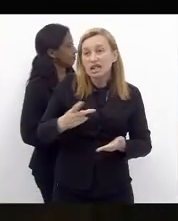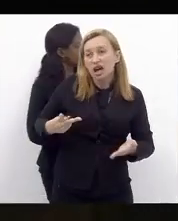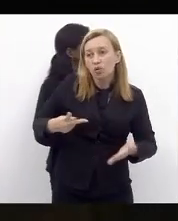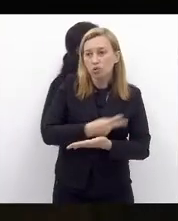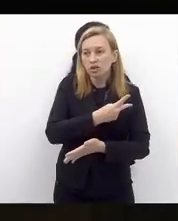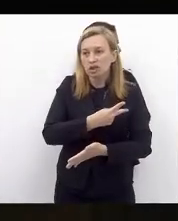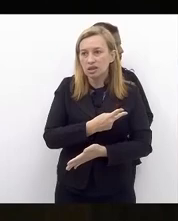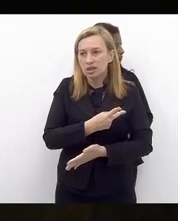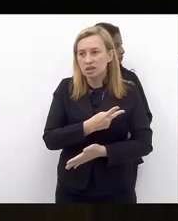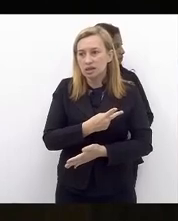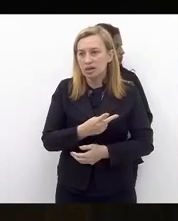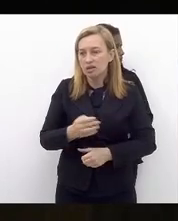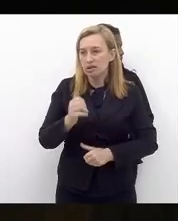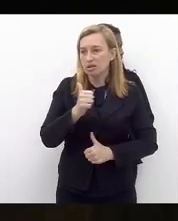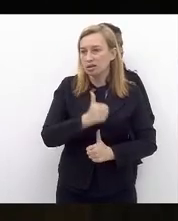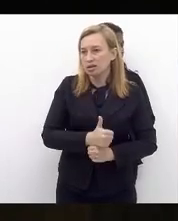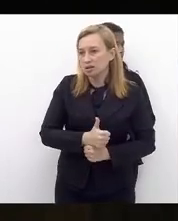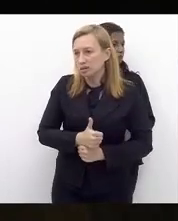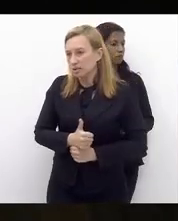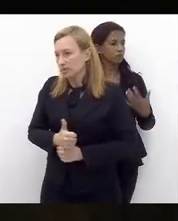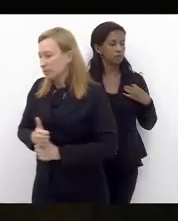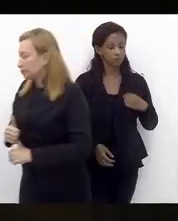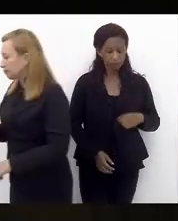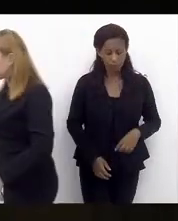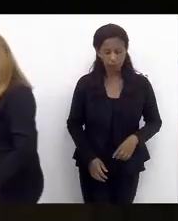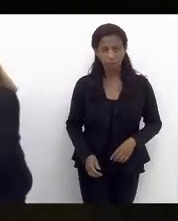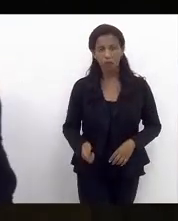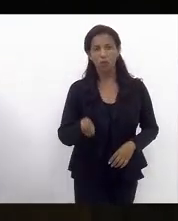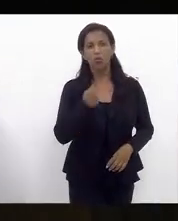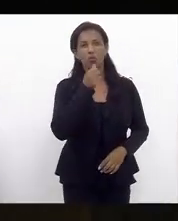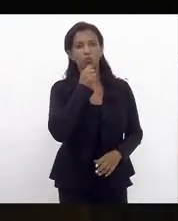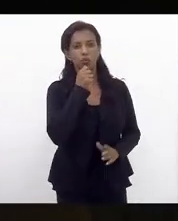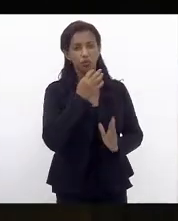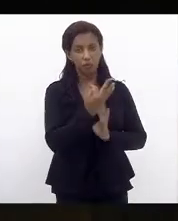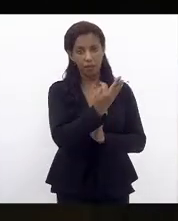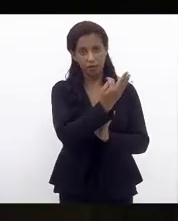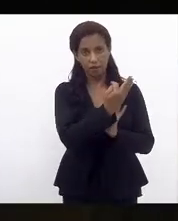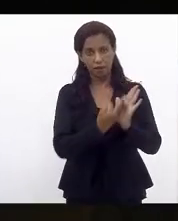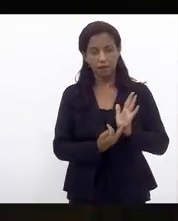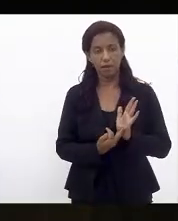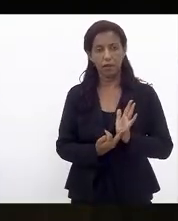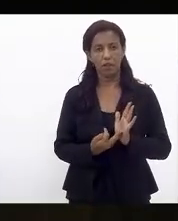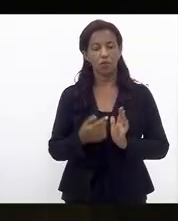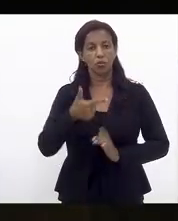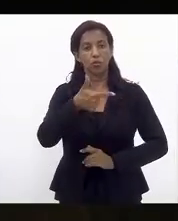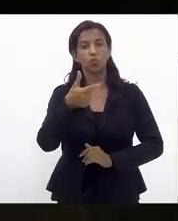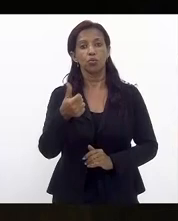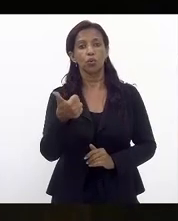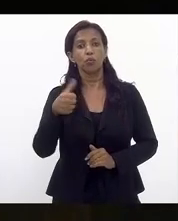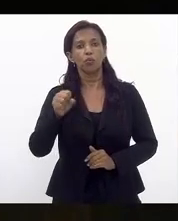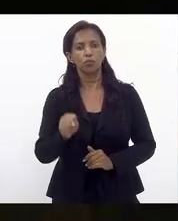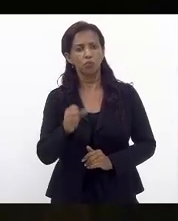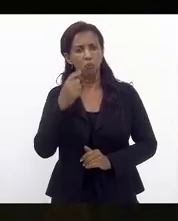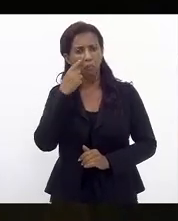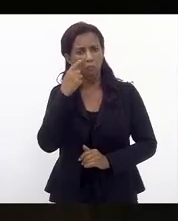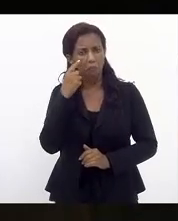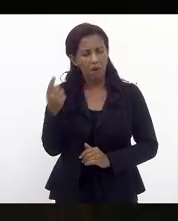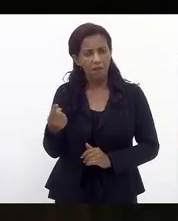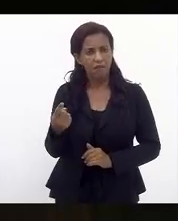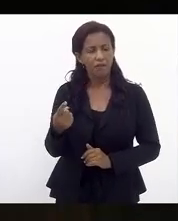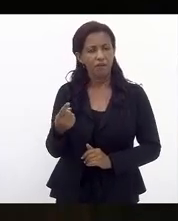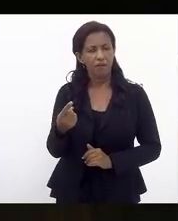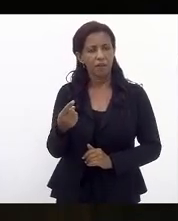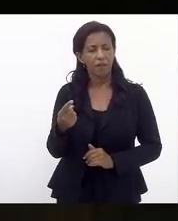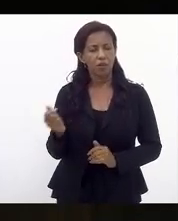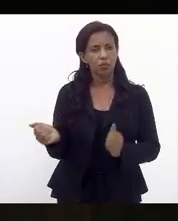acontecer e vigorar o teto vigorasse né não tivesse essa redação de Goiás em 2018 para ser apurado de forma segregada